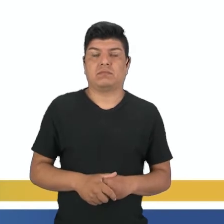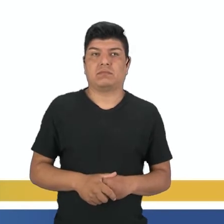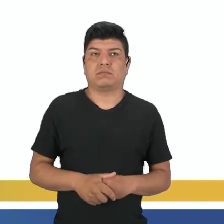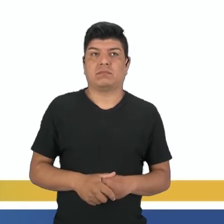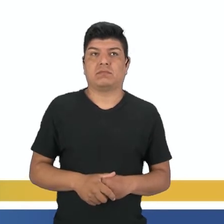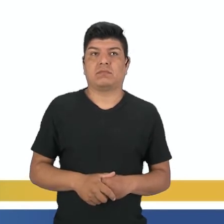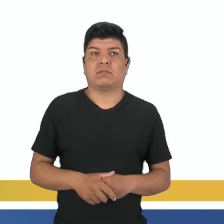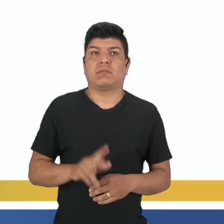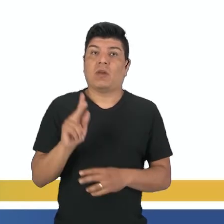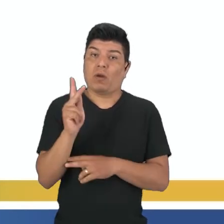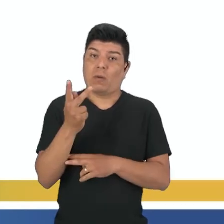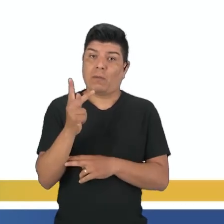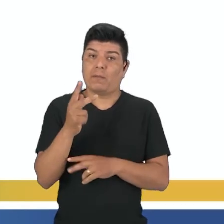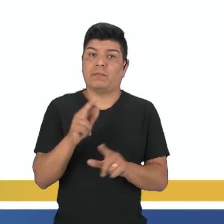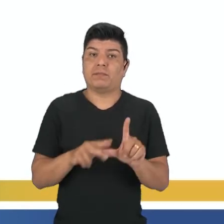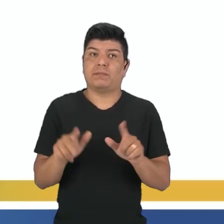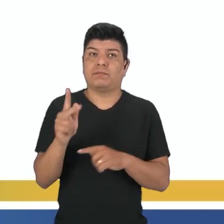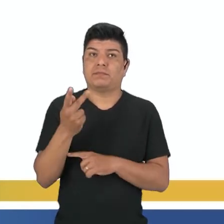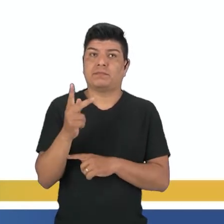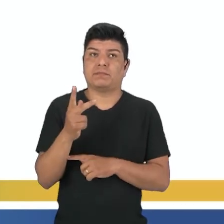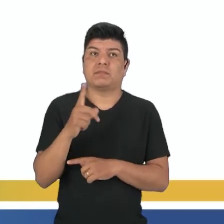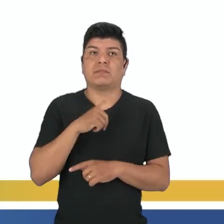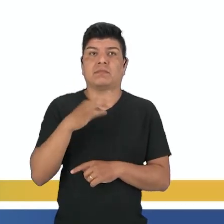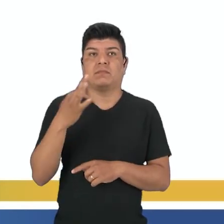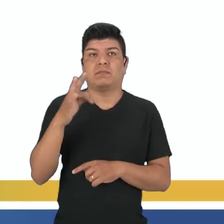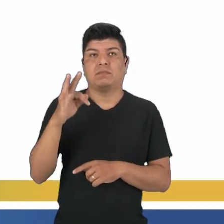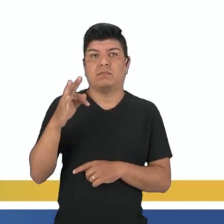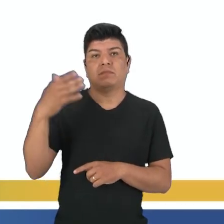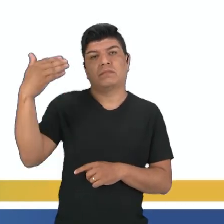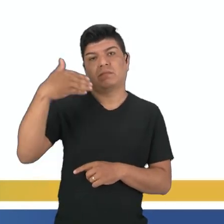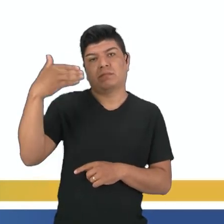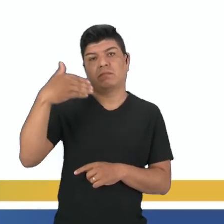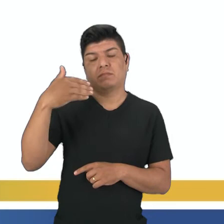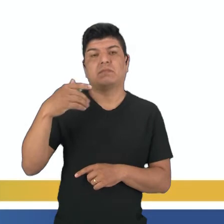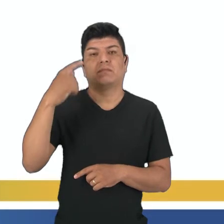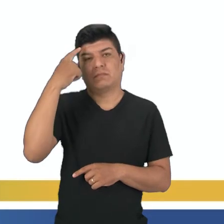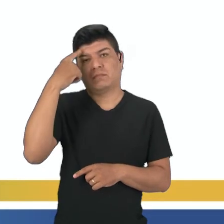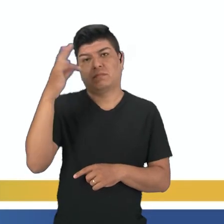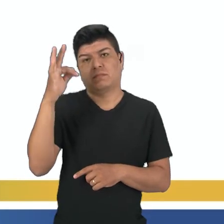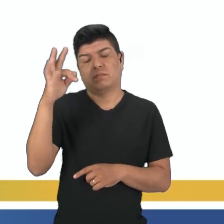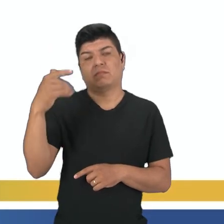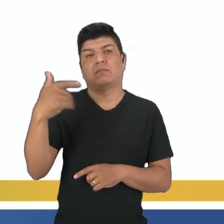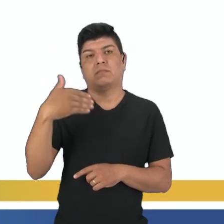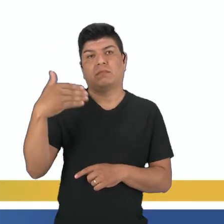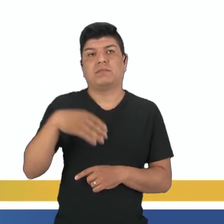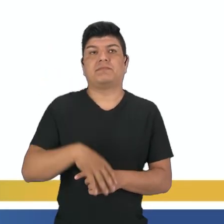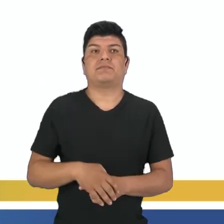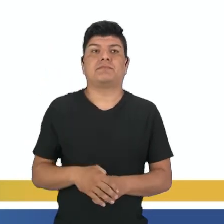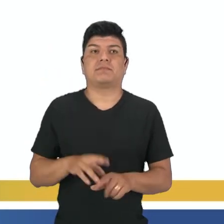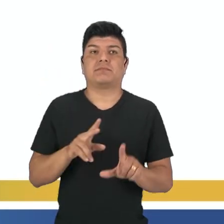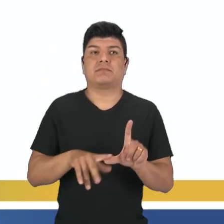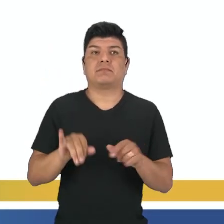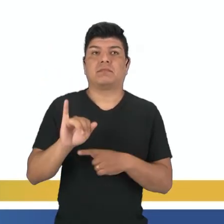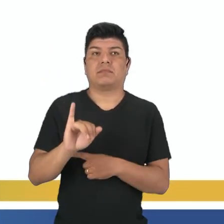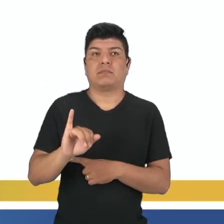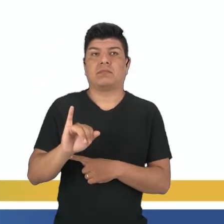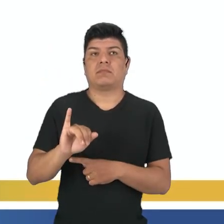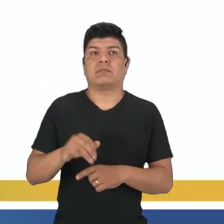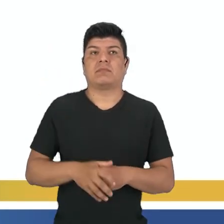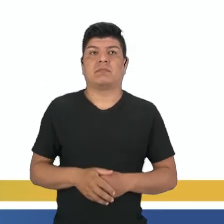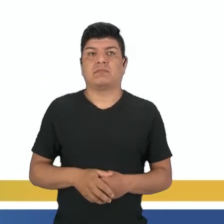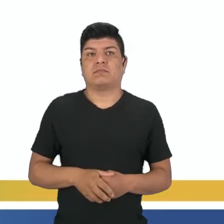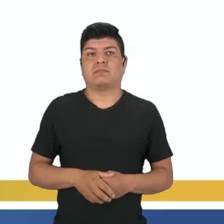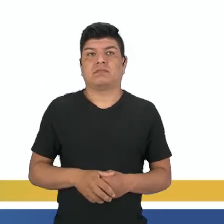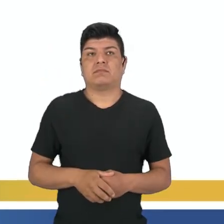cabeça a menudo, né? Frequentemente. Tenho dor de cabeça frequentemente. Letra I,